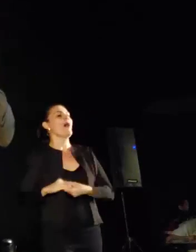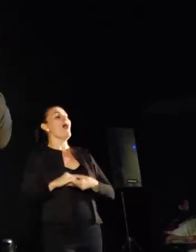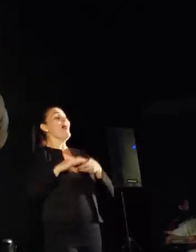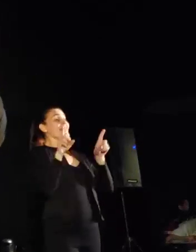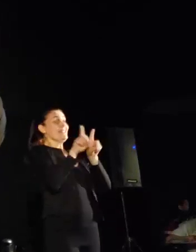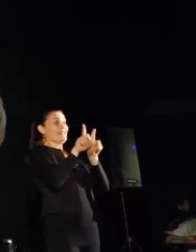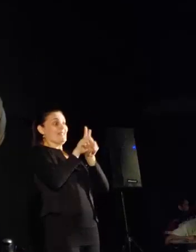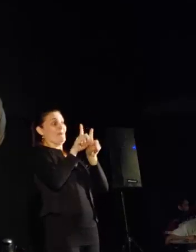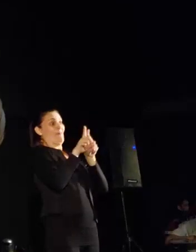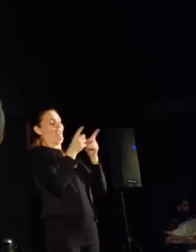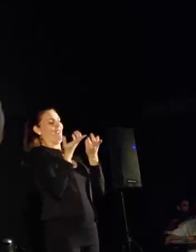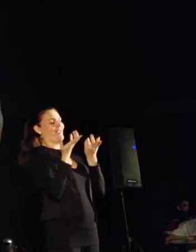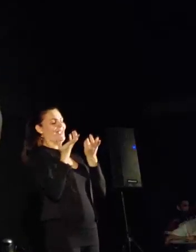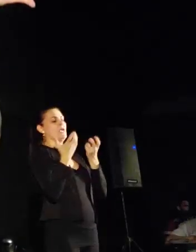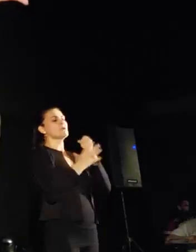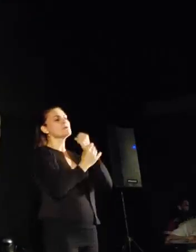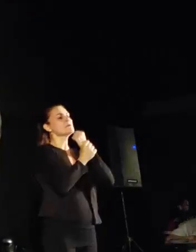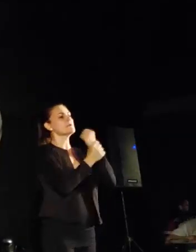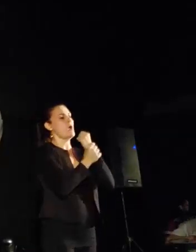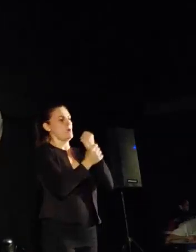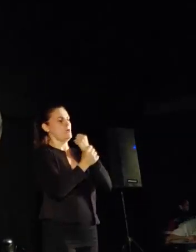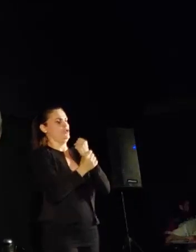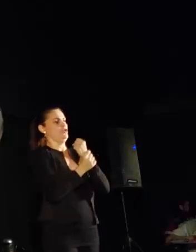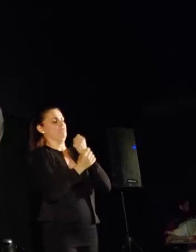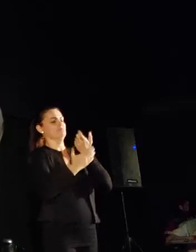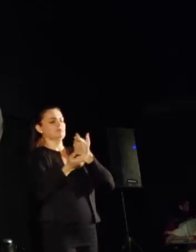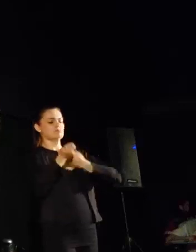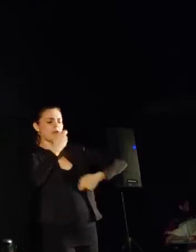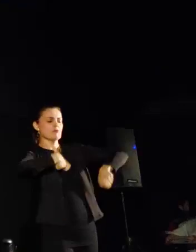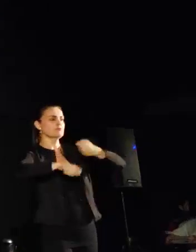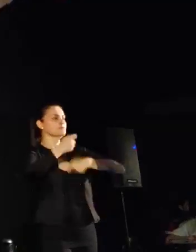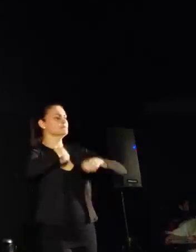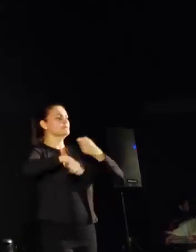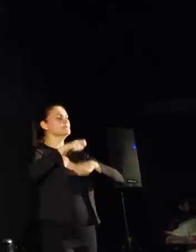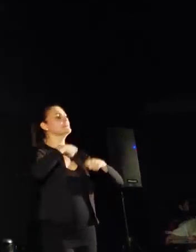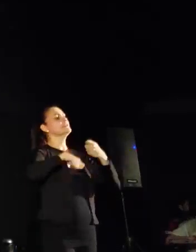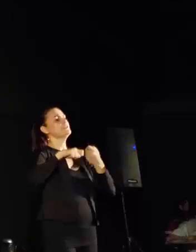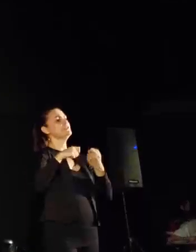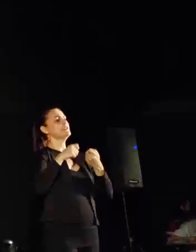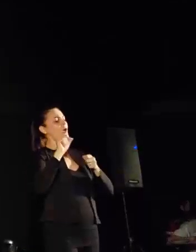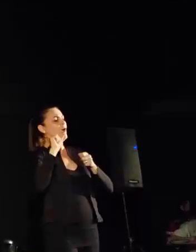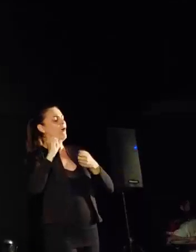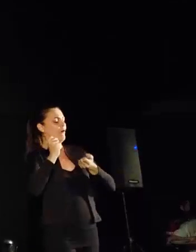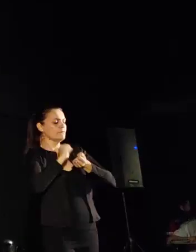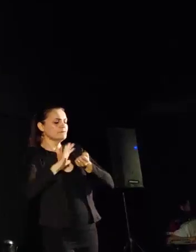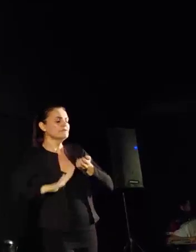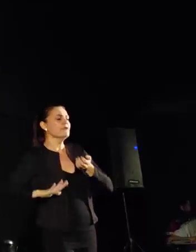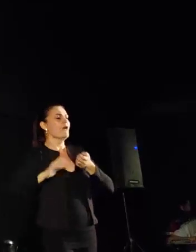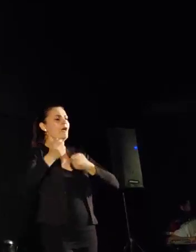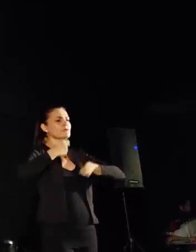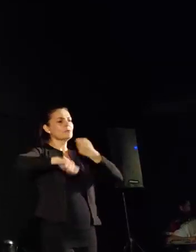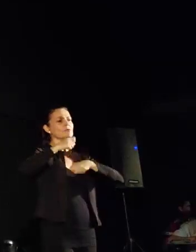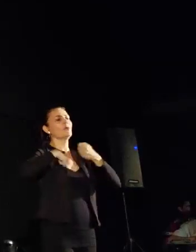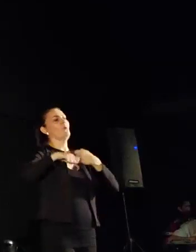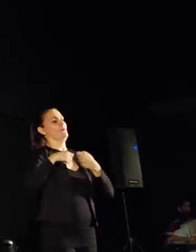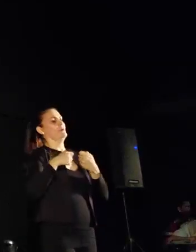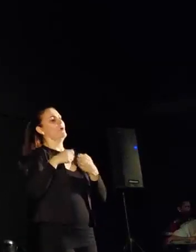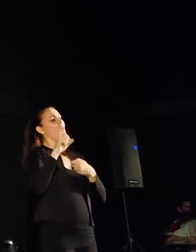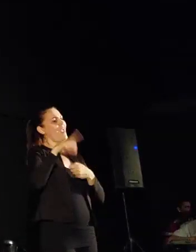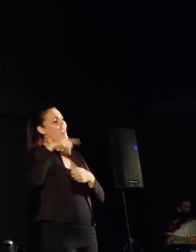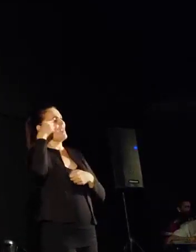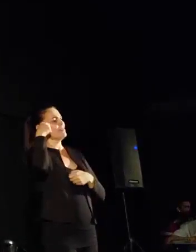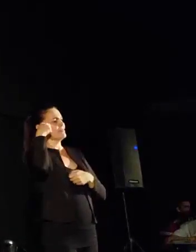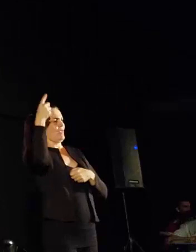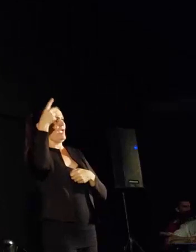ele garante a atividade econômica tal como ela é constituída dentro do horizonte liberal. Essa é a ideia do Estado